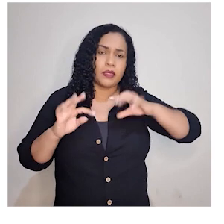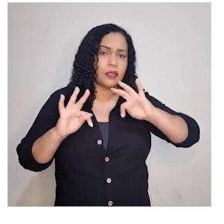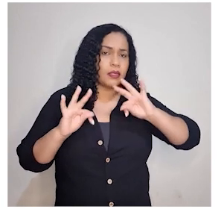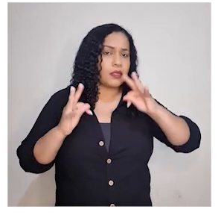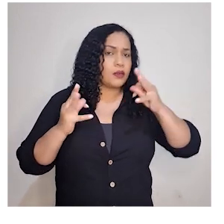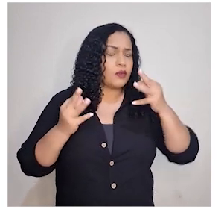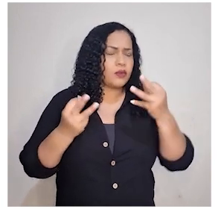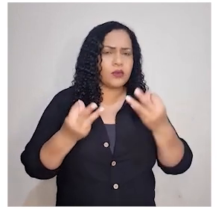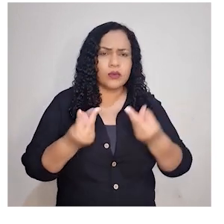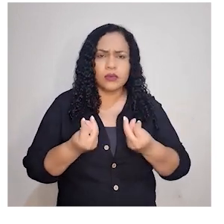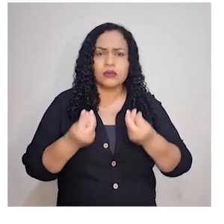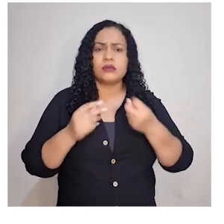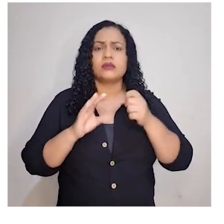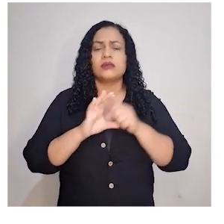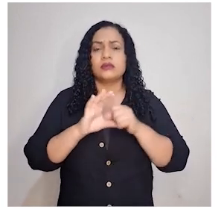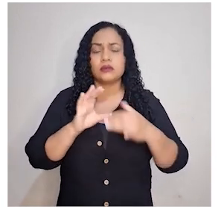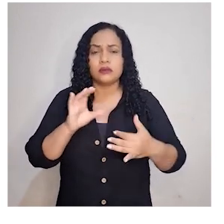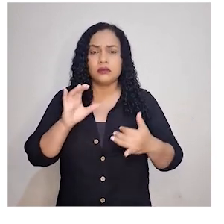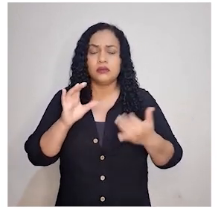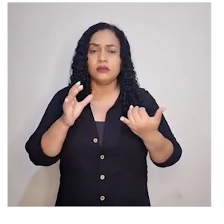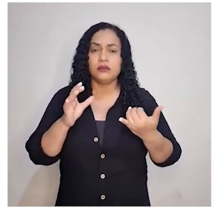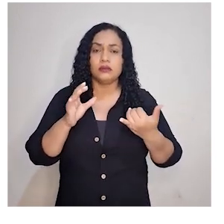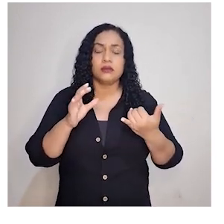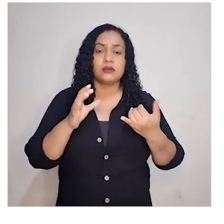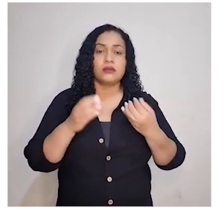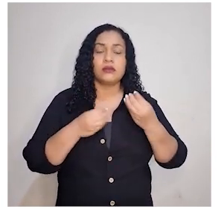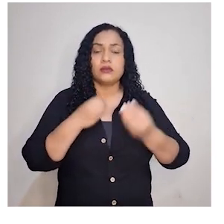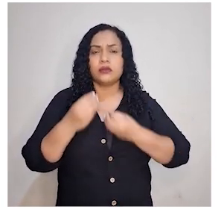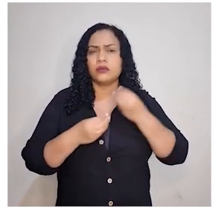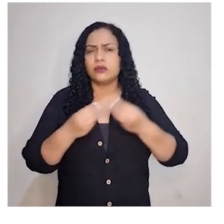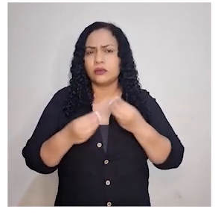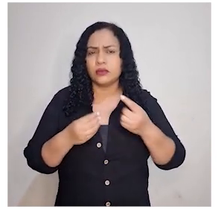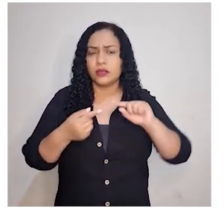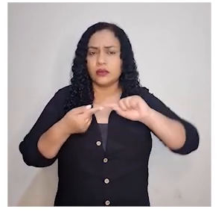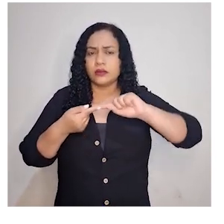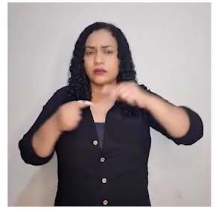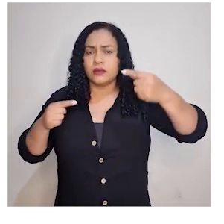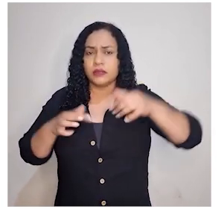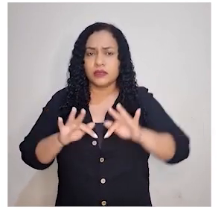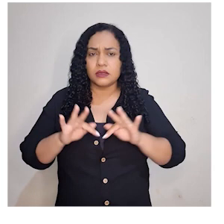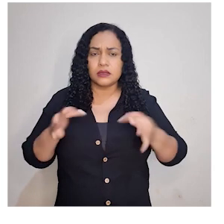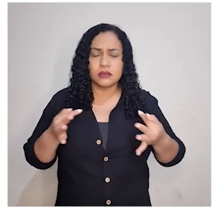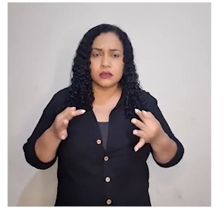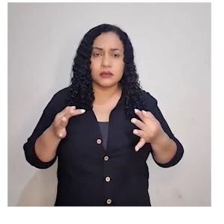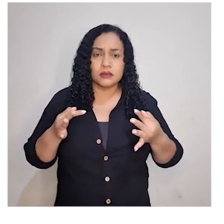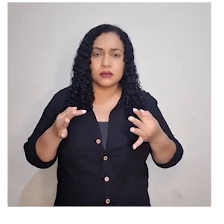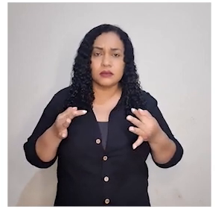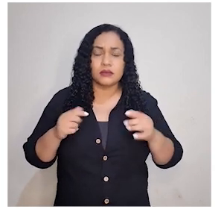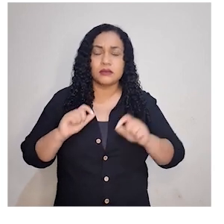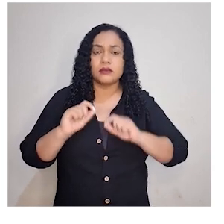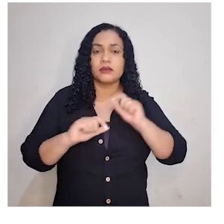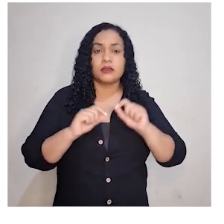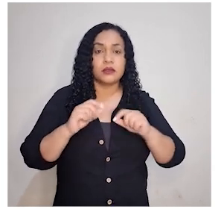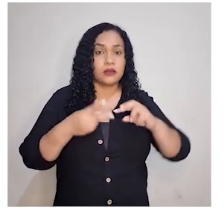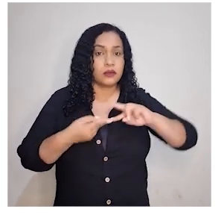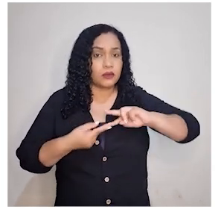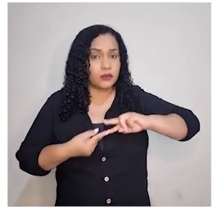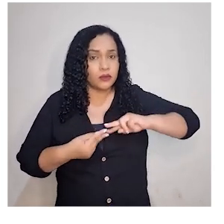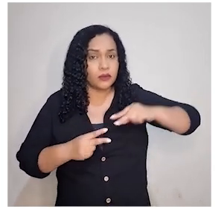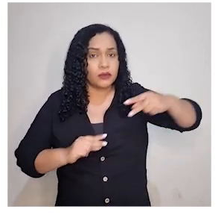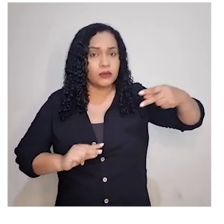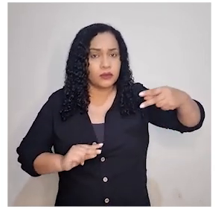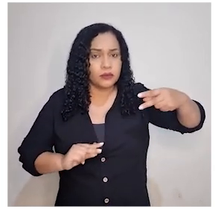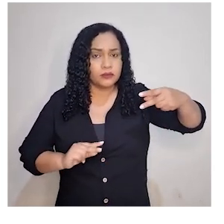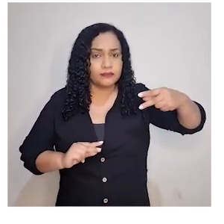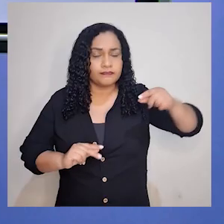na transcrição a formação de uma fita simples, que é o RNA mensageiro, a partir